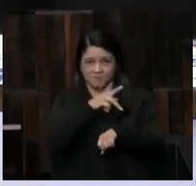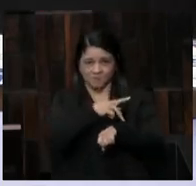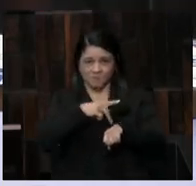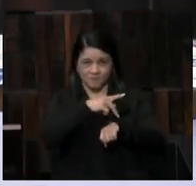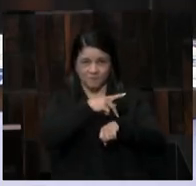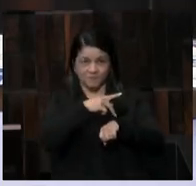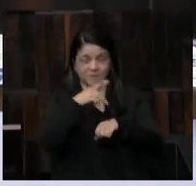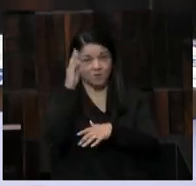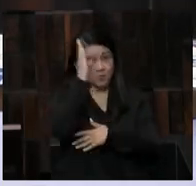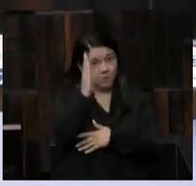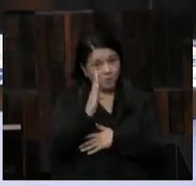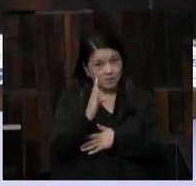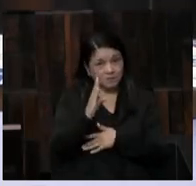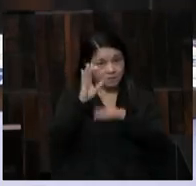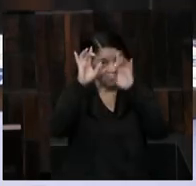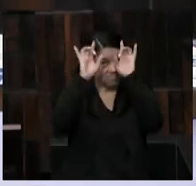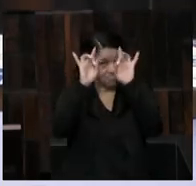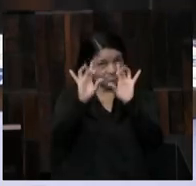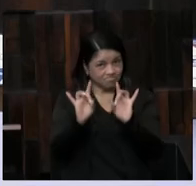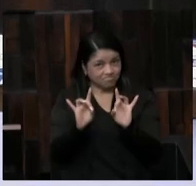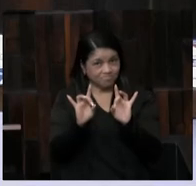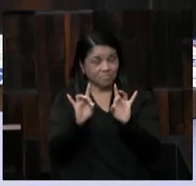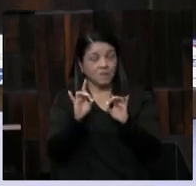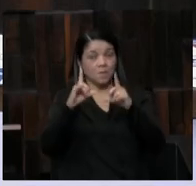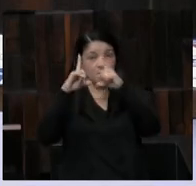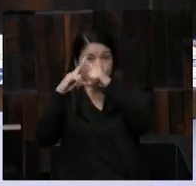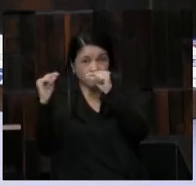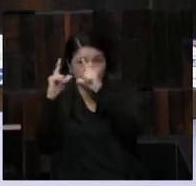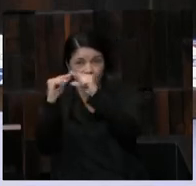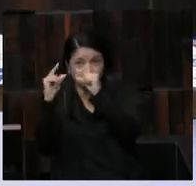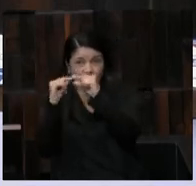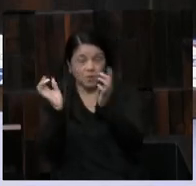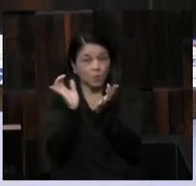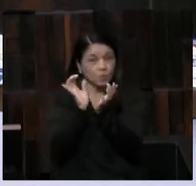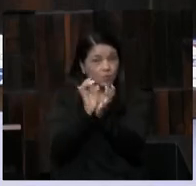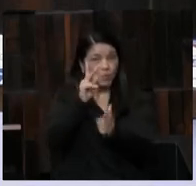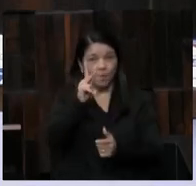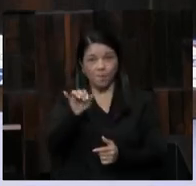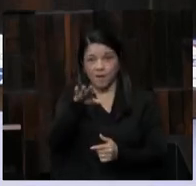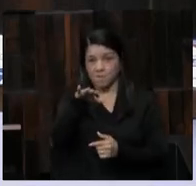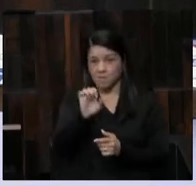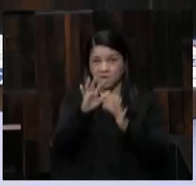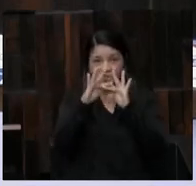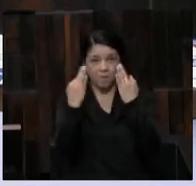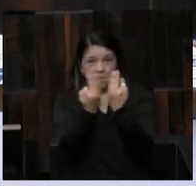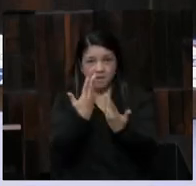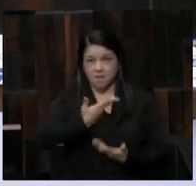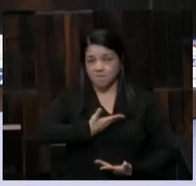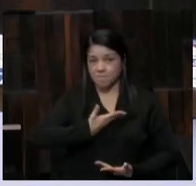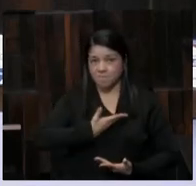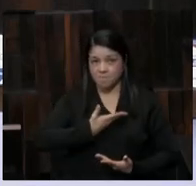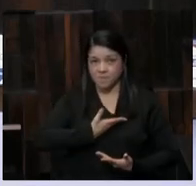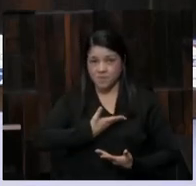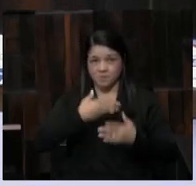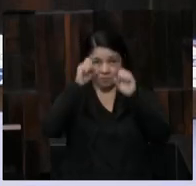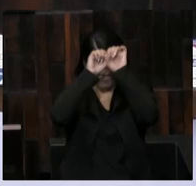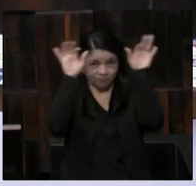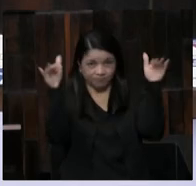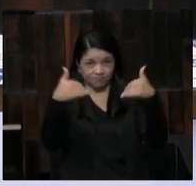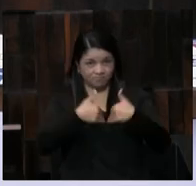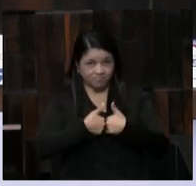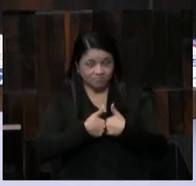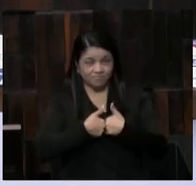No Brasil, especificamente em Brasília, um grupo de pais, familiares e amigos de pessoas com